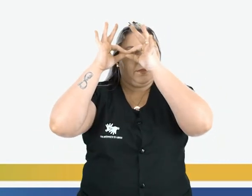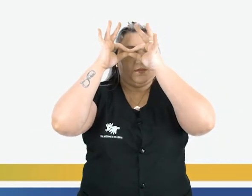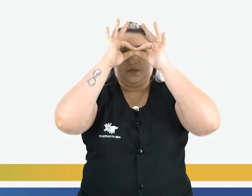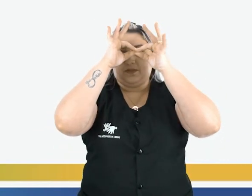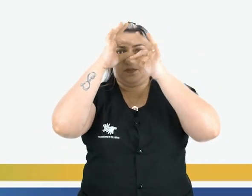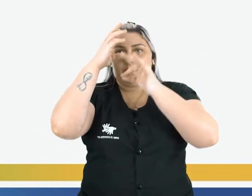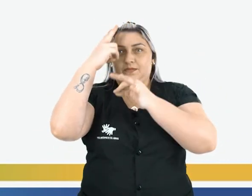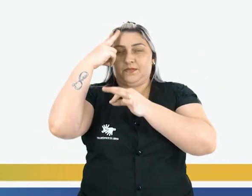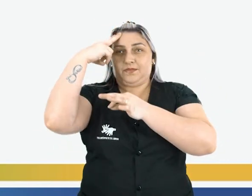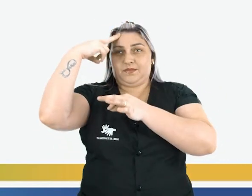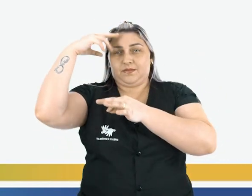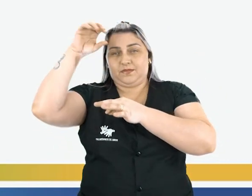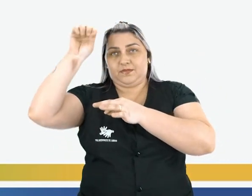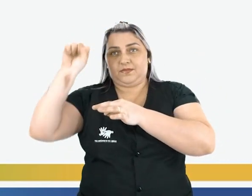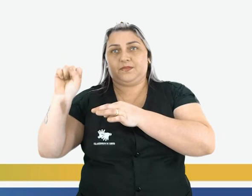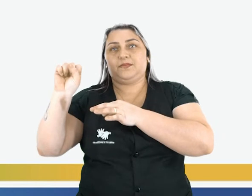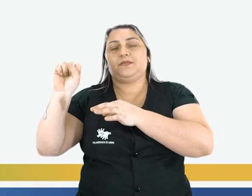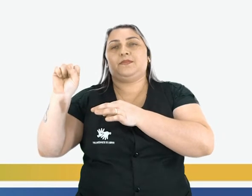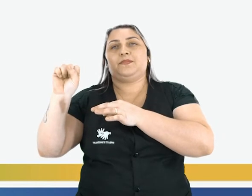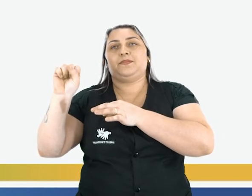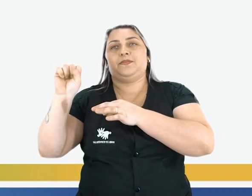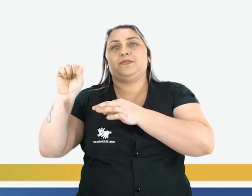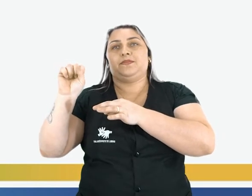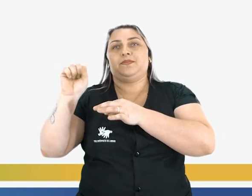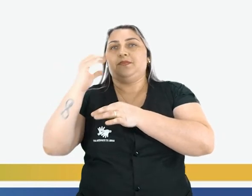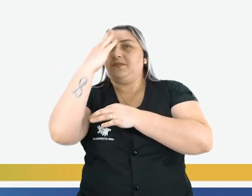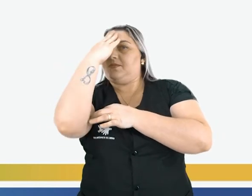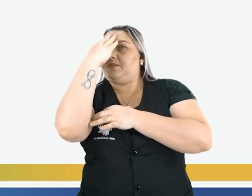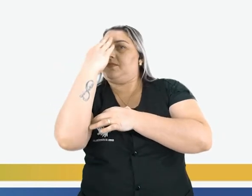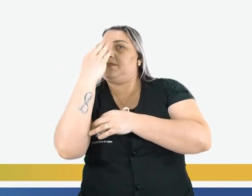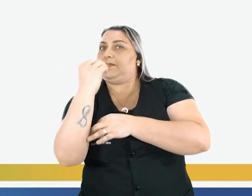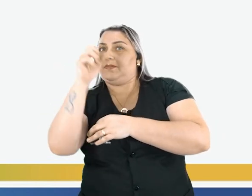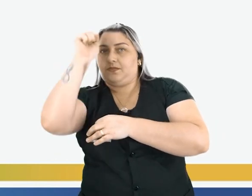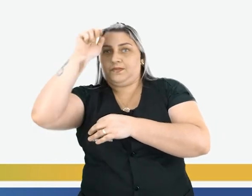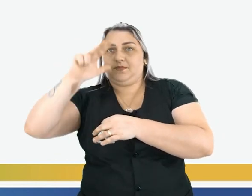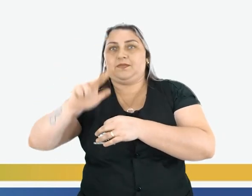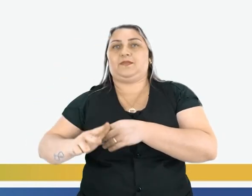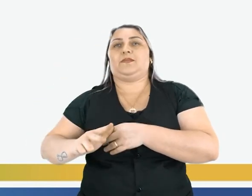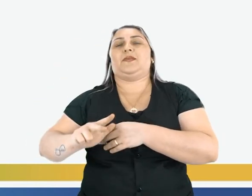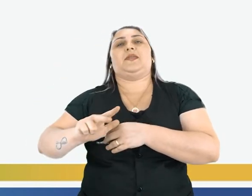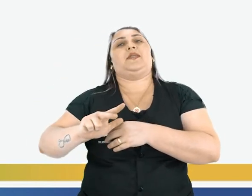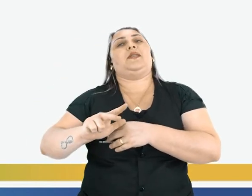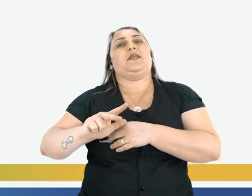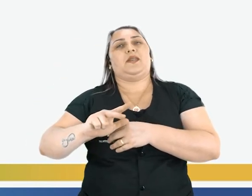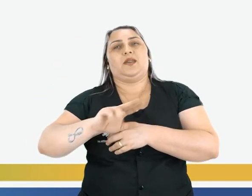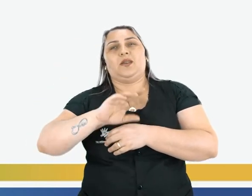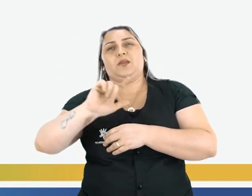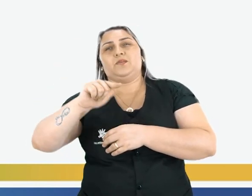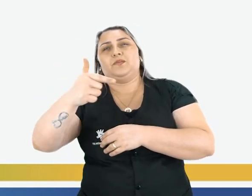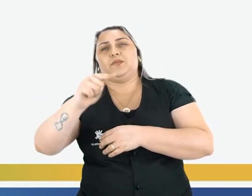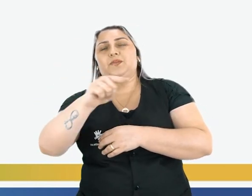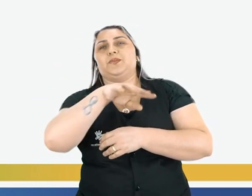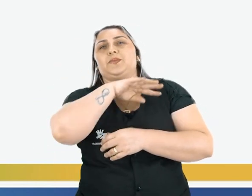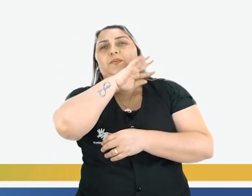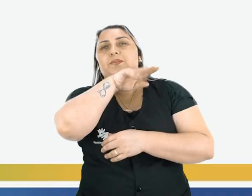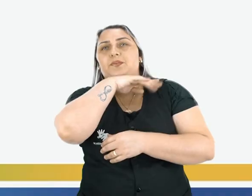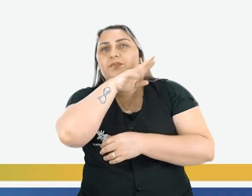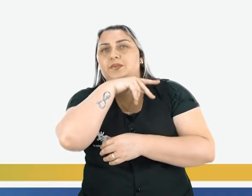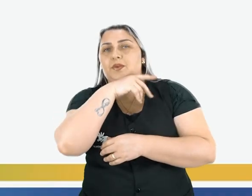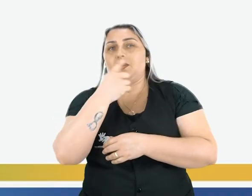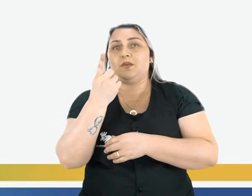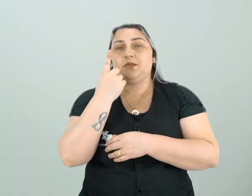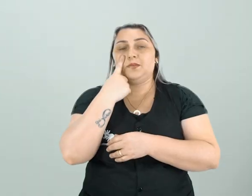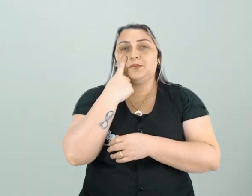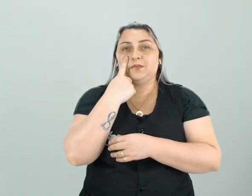a sabedoria, né? A raposa, a astúcia e tantos outros animais. Olha aqui